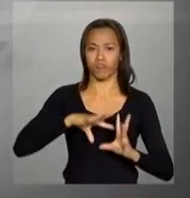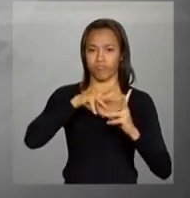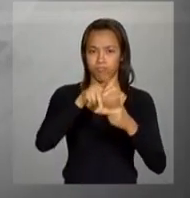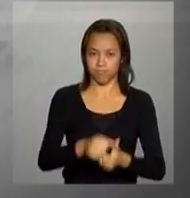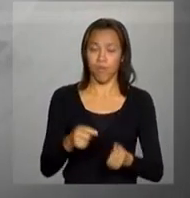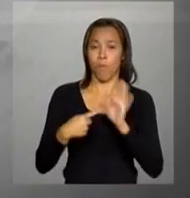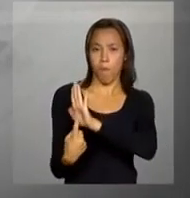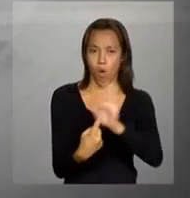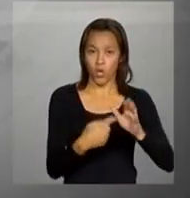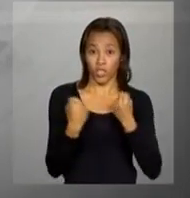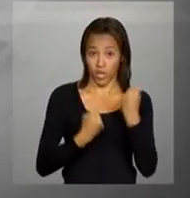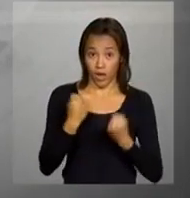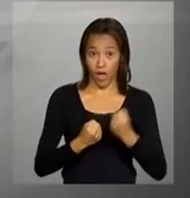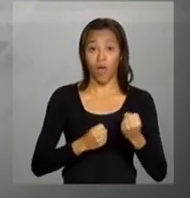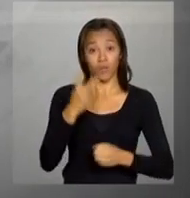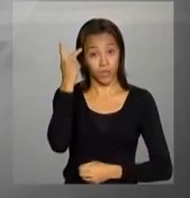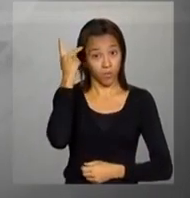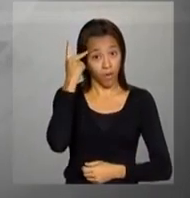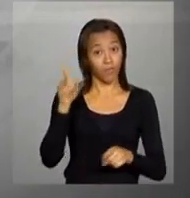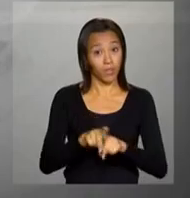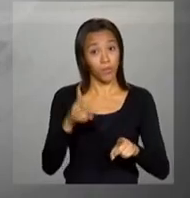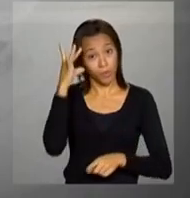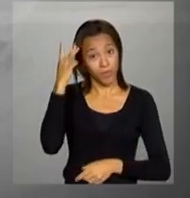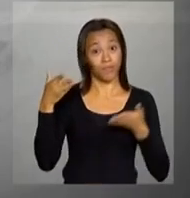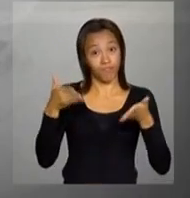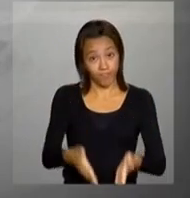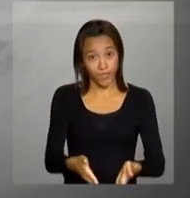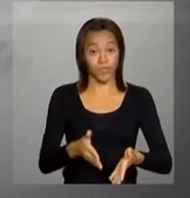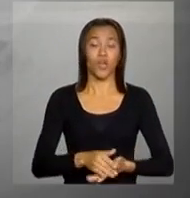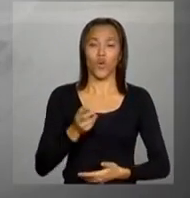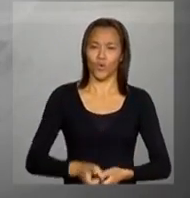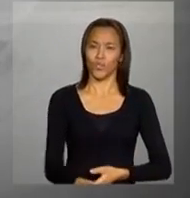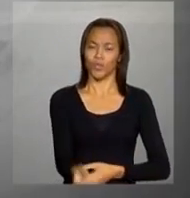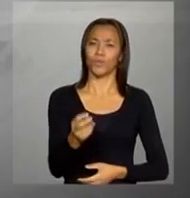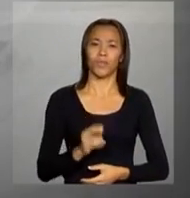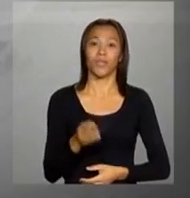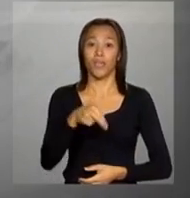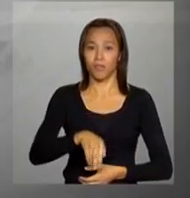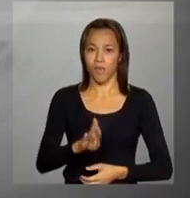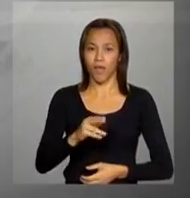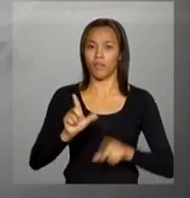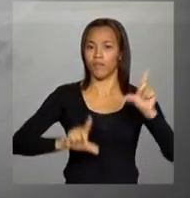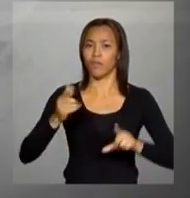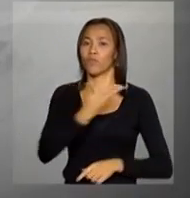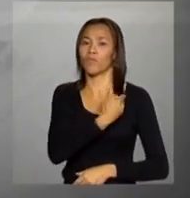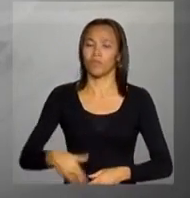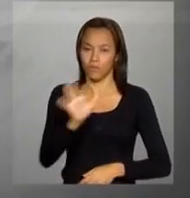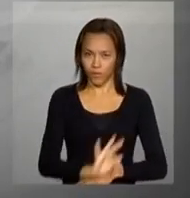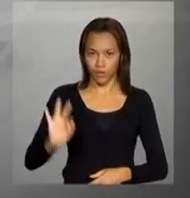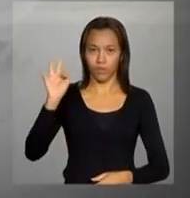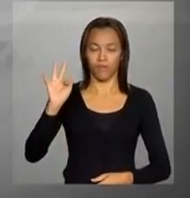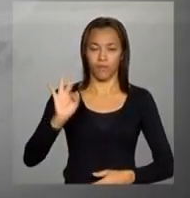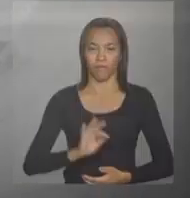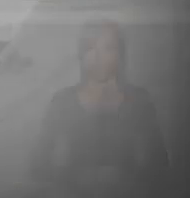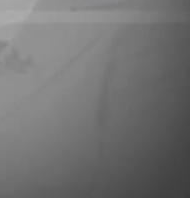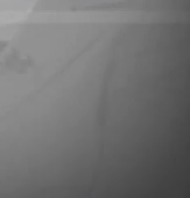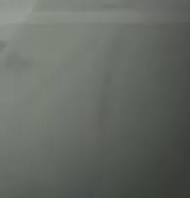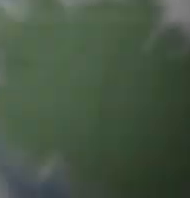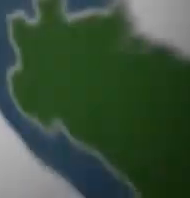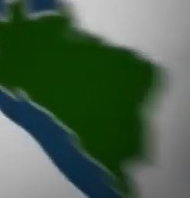do Automóvel de São Paulo com a participação da presidenta Dilma Rousseff. Continue com a gente, NBR, a TV do Governo Federal.